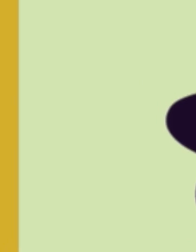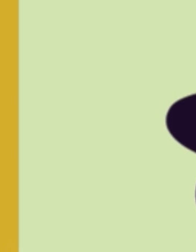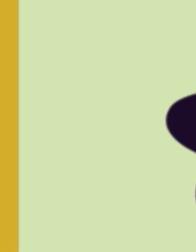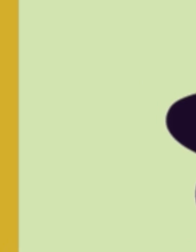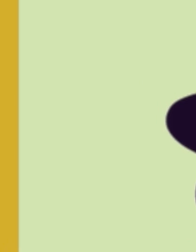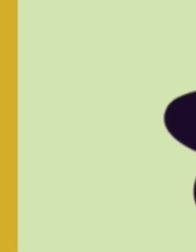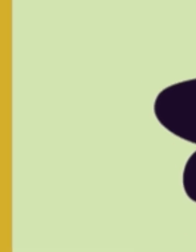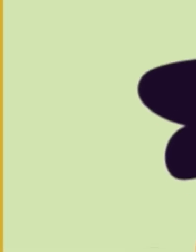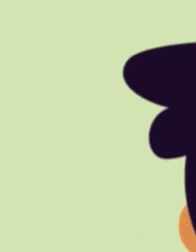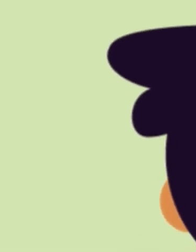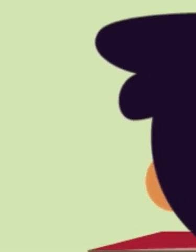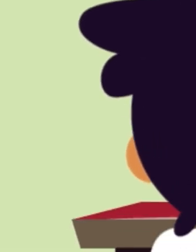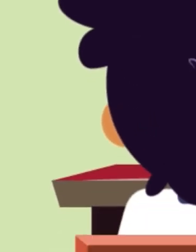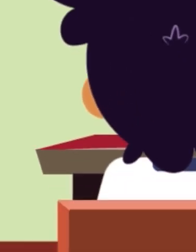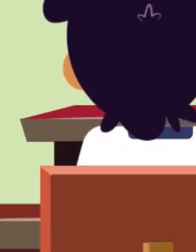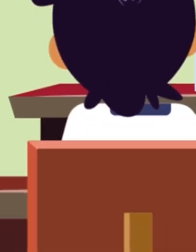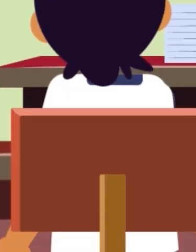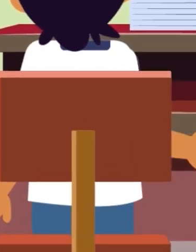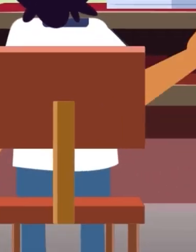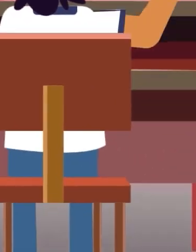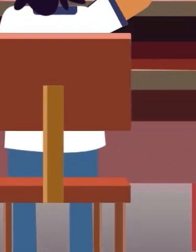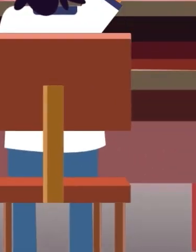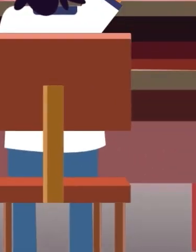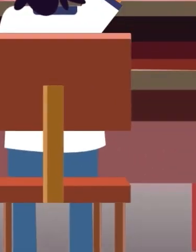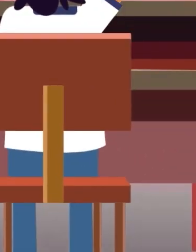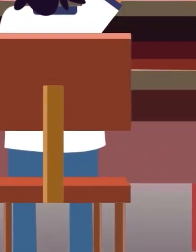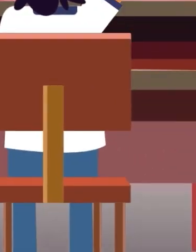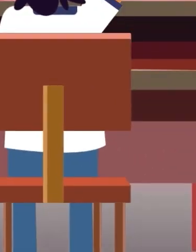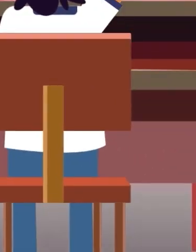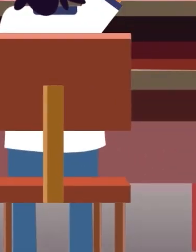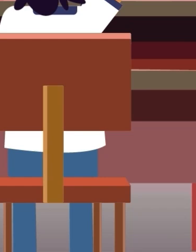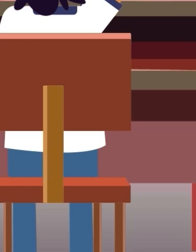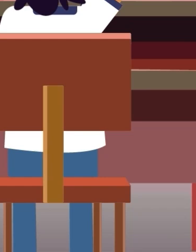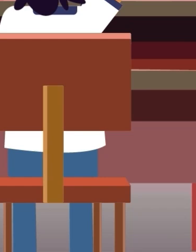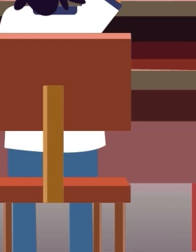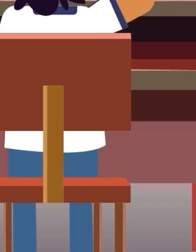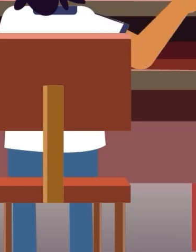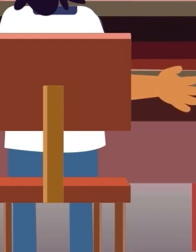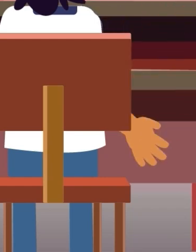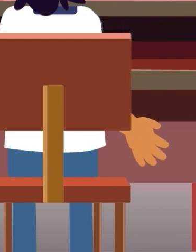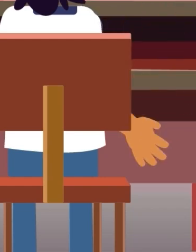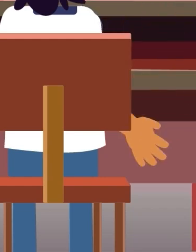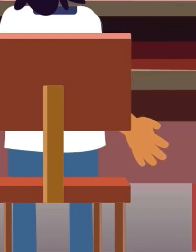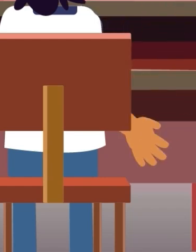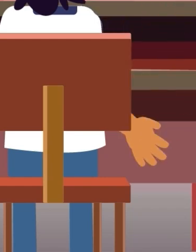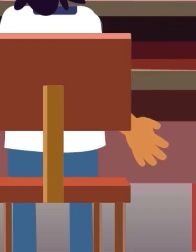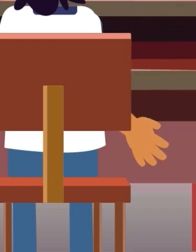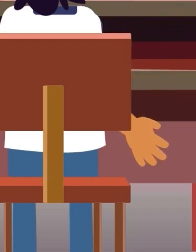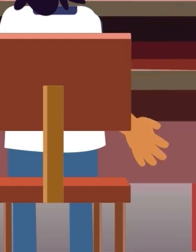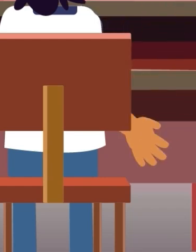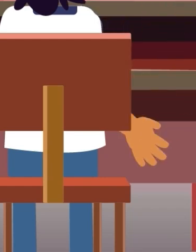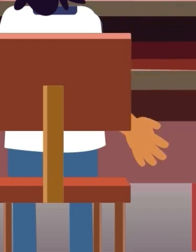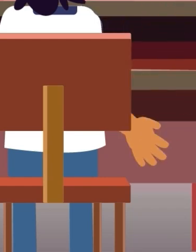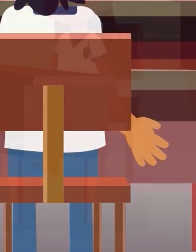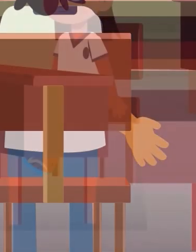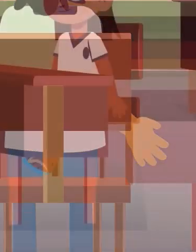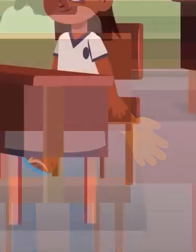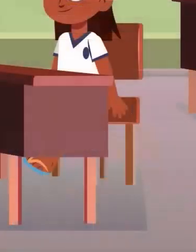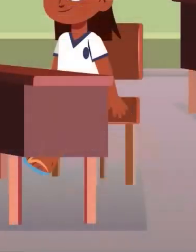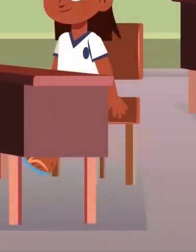Yes, Anna, you may go. Can I drink some water? Yes, but be quick,